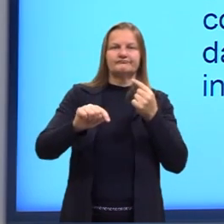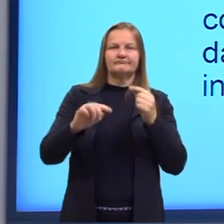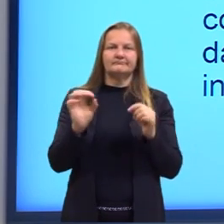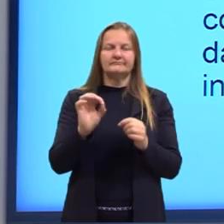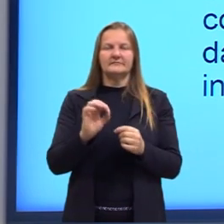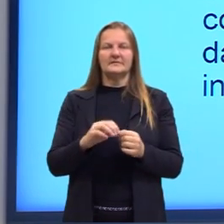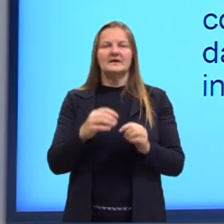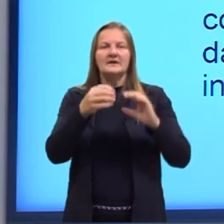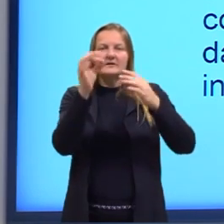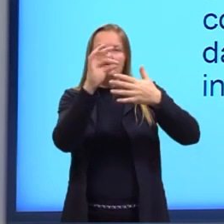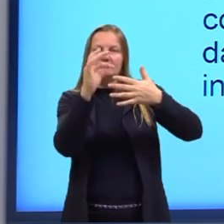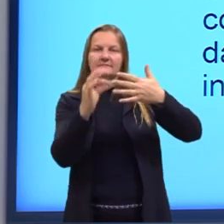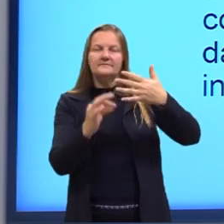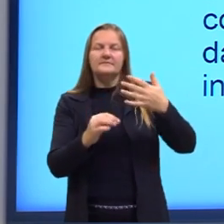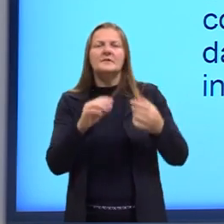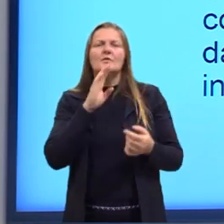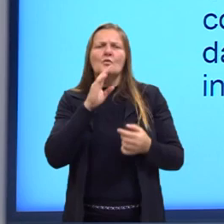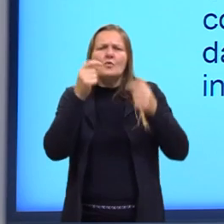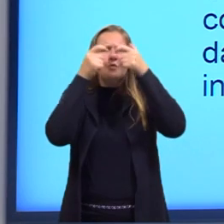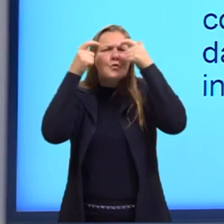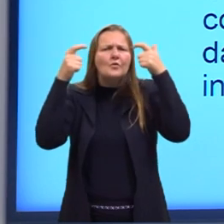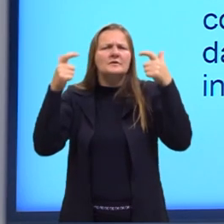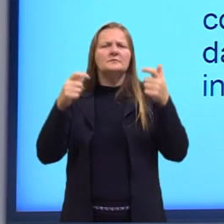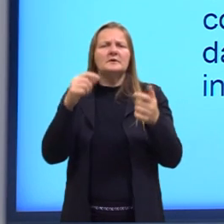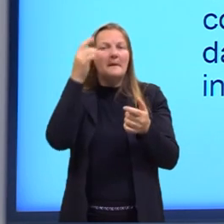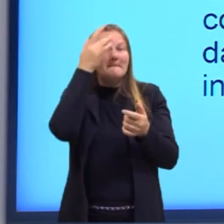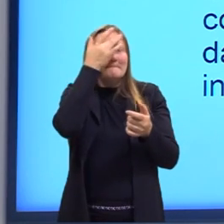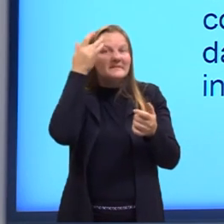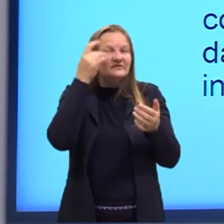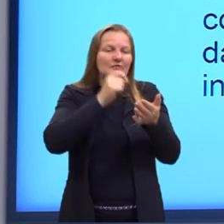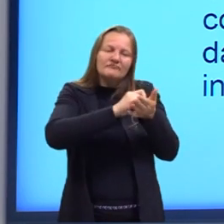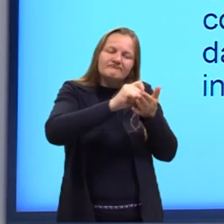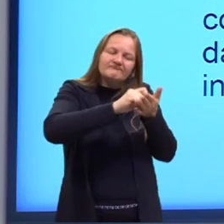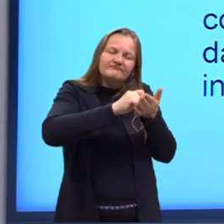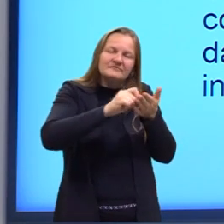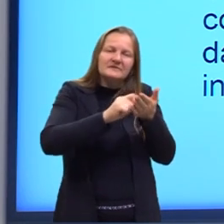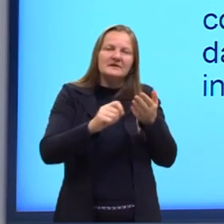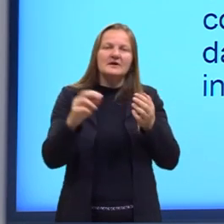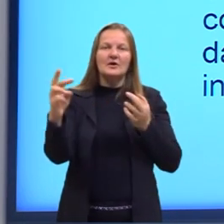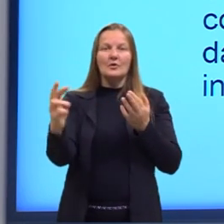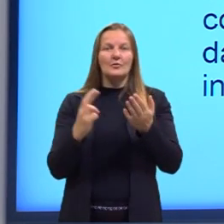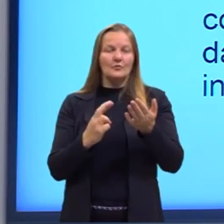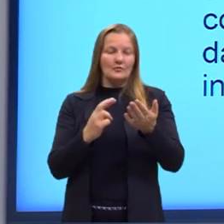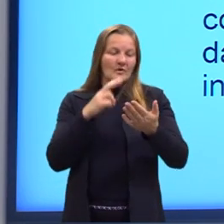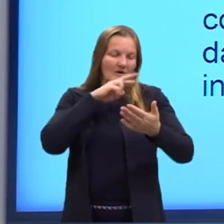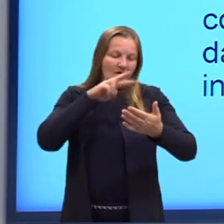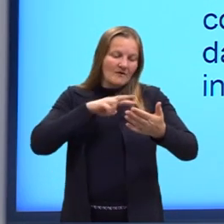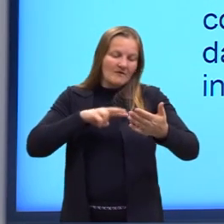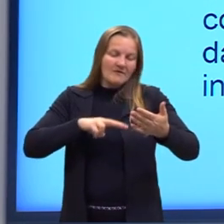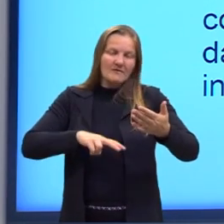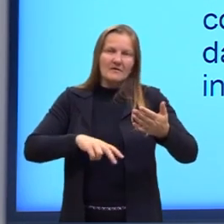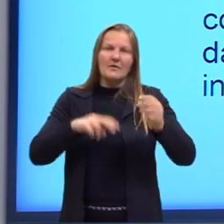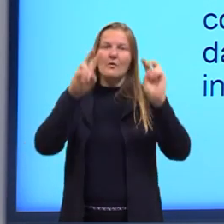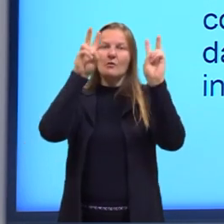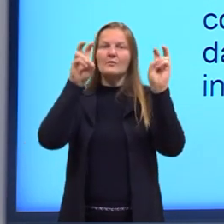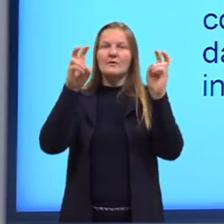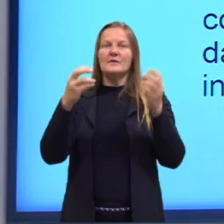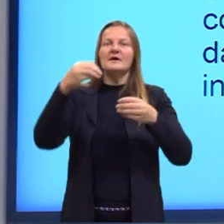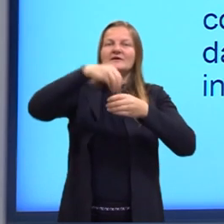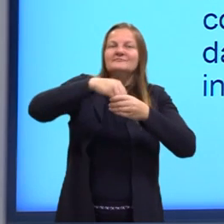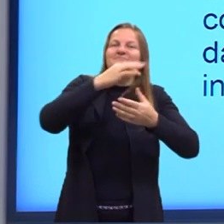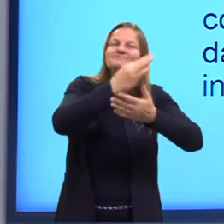inclui fatores como o conhecimento que o produtor e o receptor tendo assunto abordado no texto